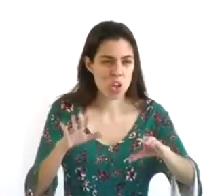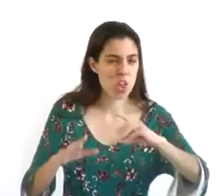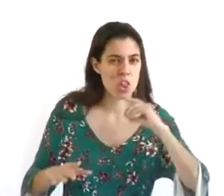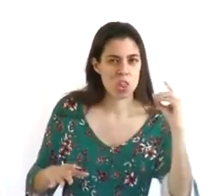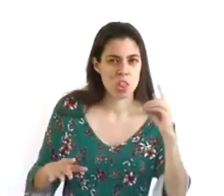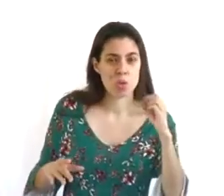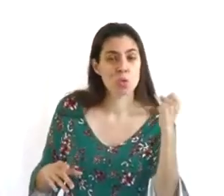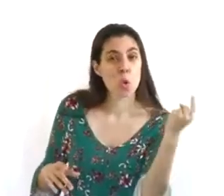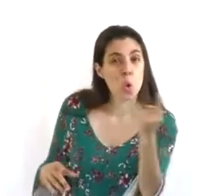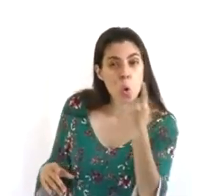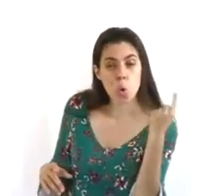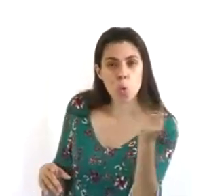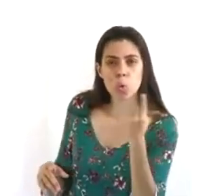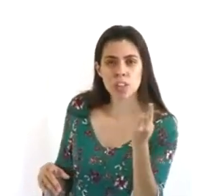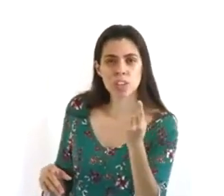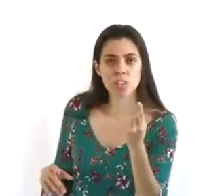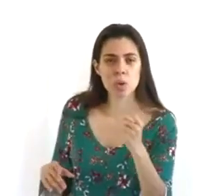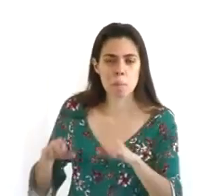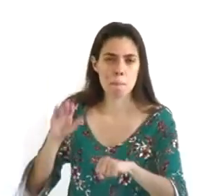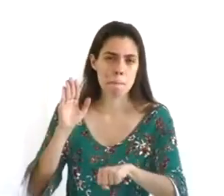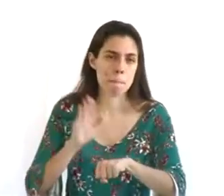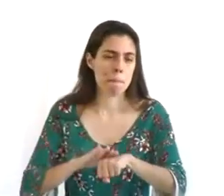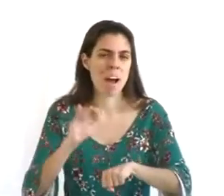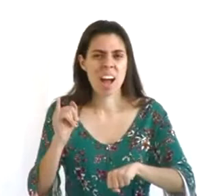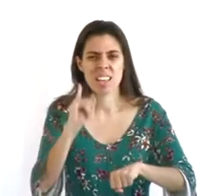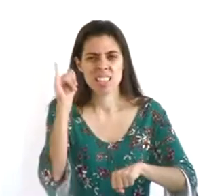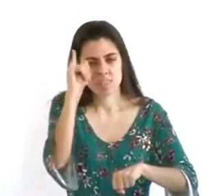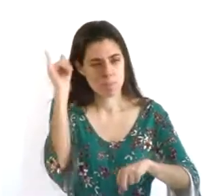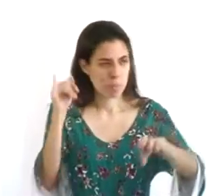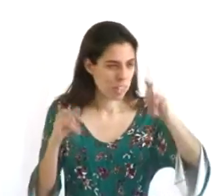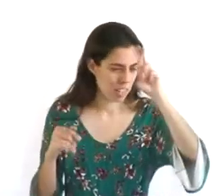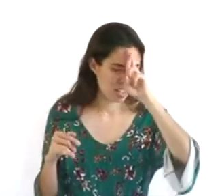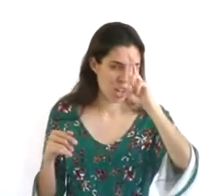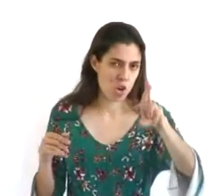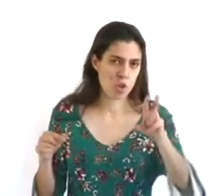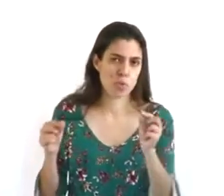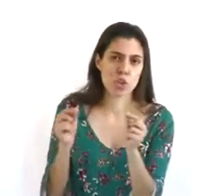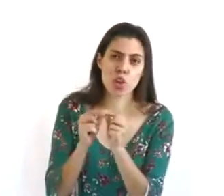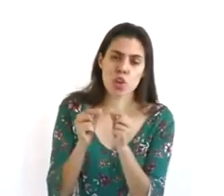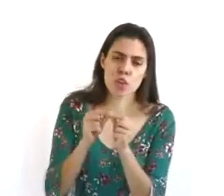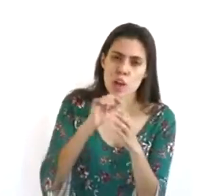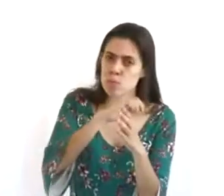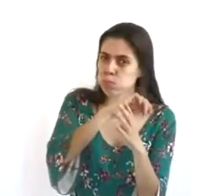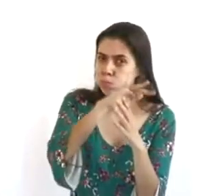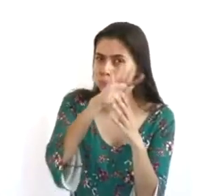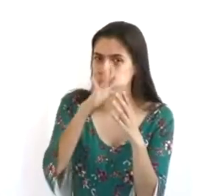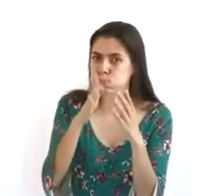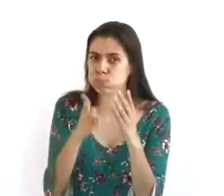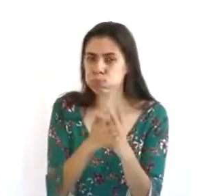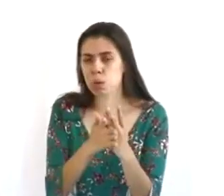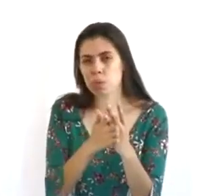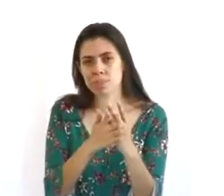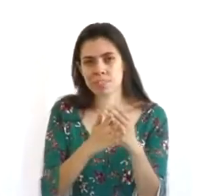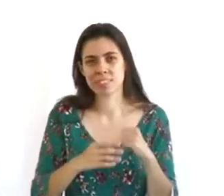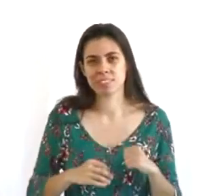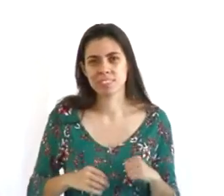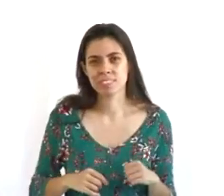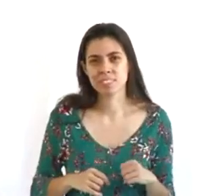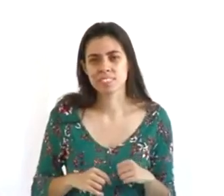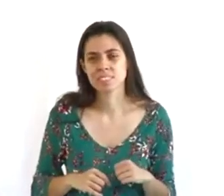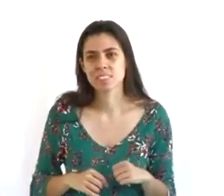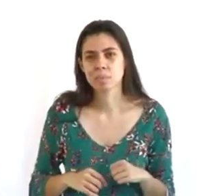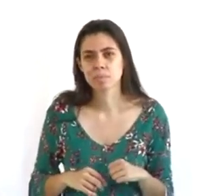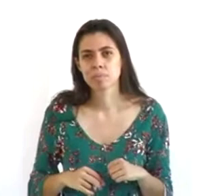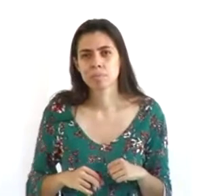porque Ele é o Senhor dos senhores, e porque Ele opera grandes maravilhas. Seria até